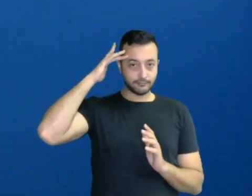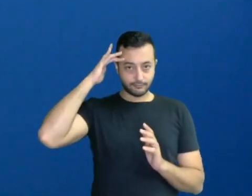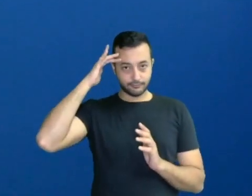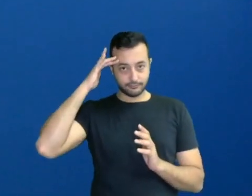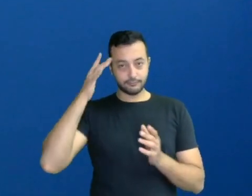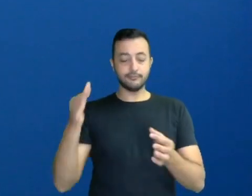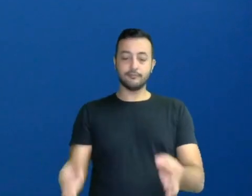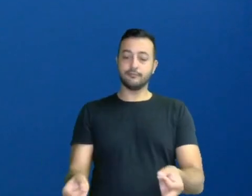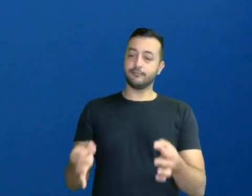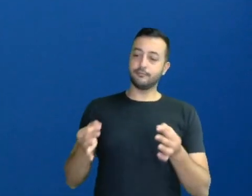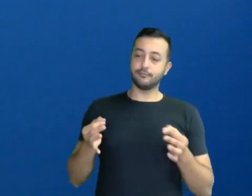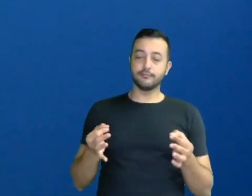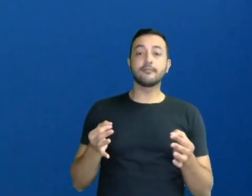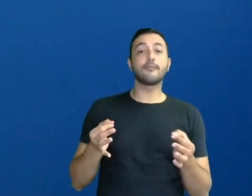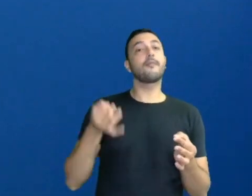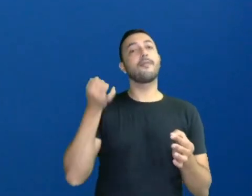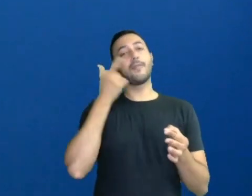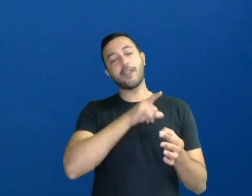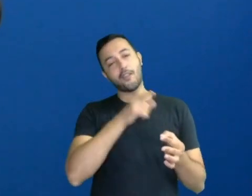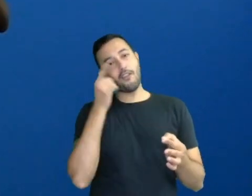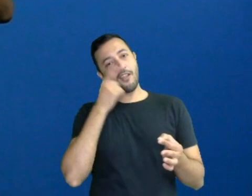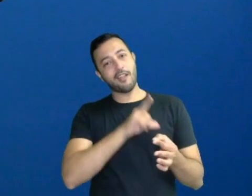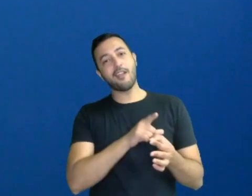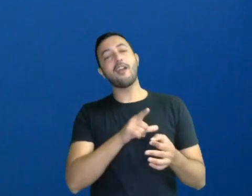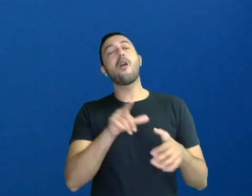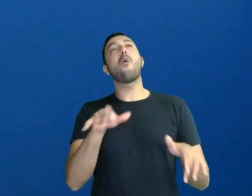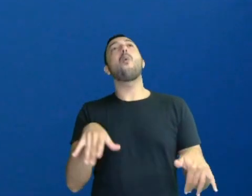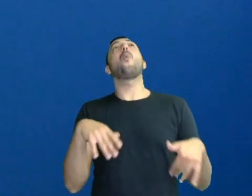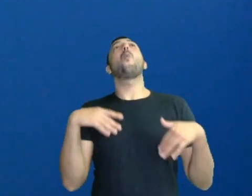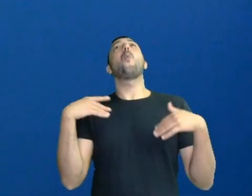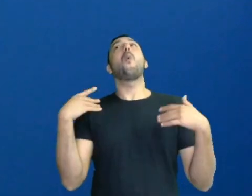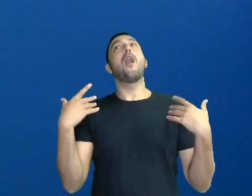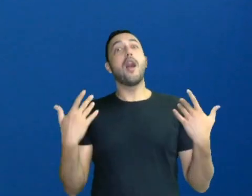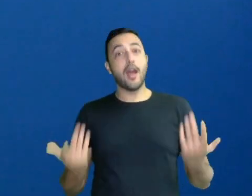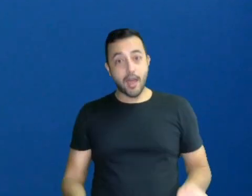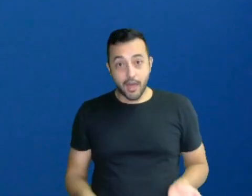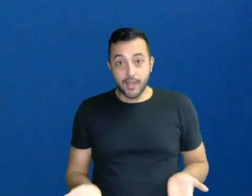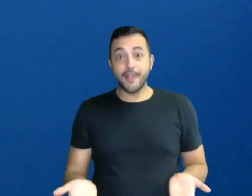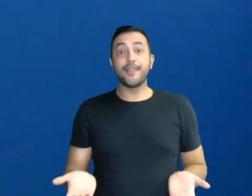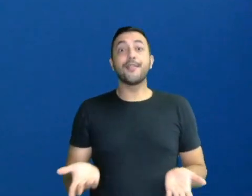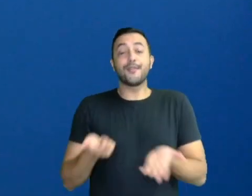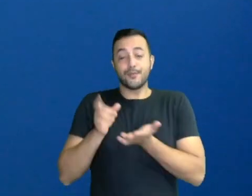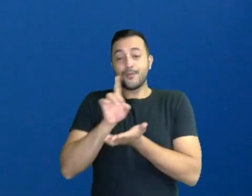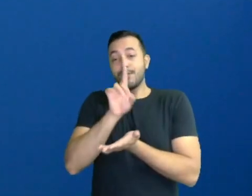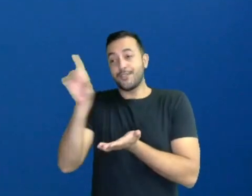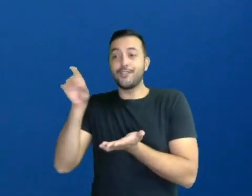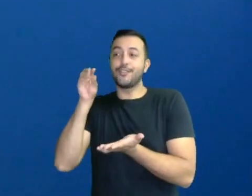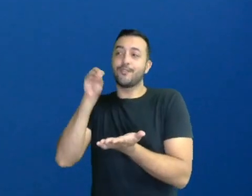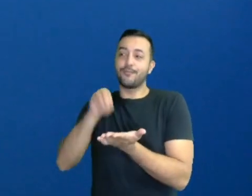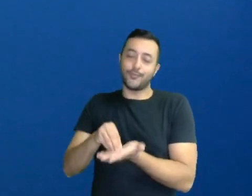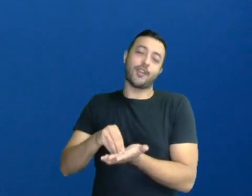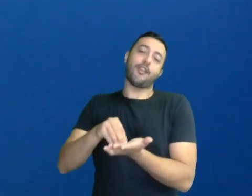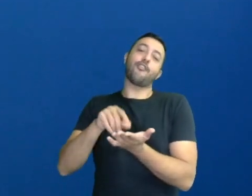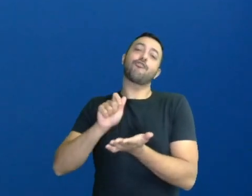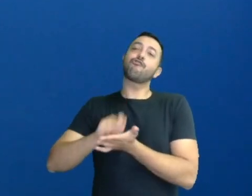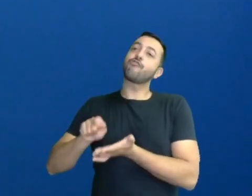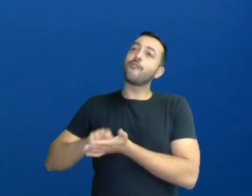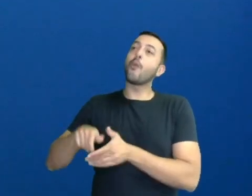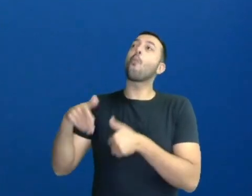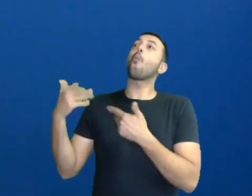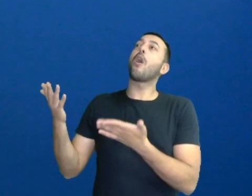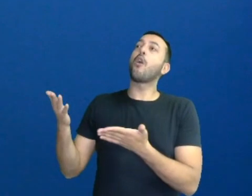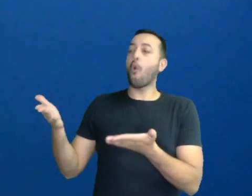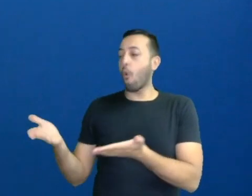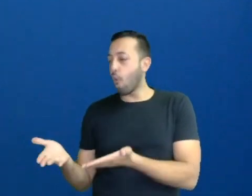pessoa que vai receber esse bilhete saiba foi que eu escrevi se foi